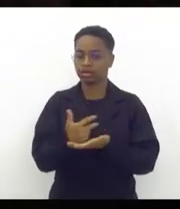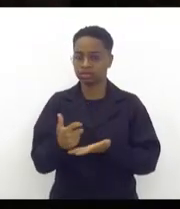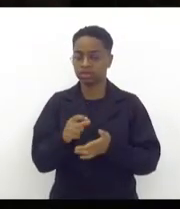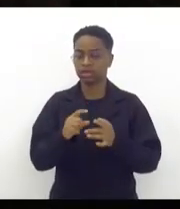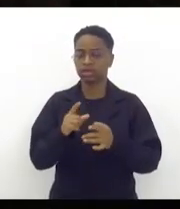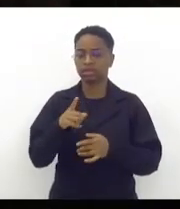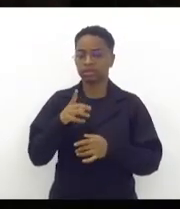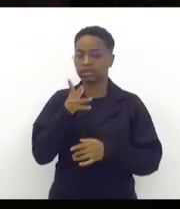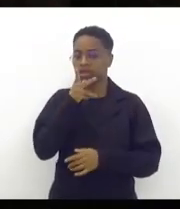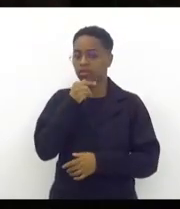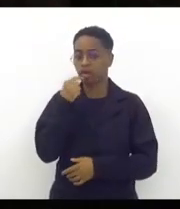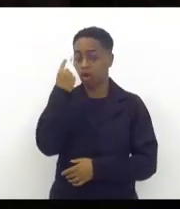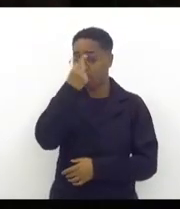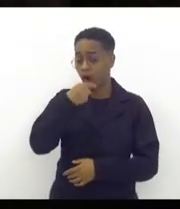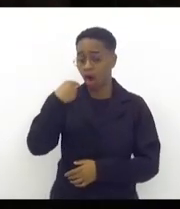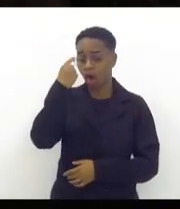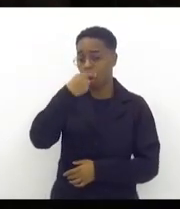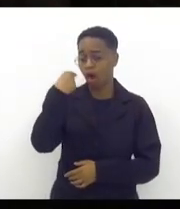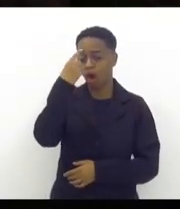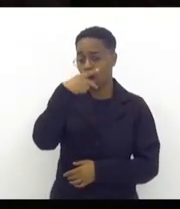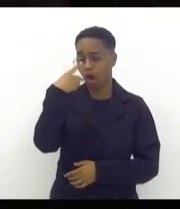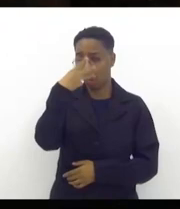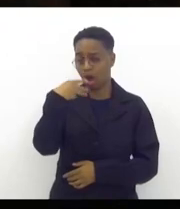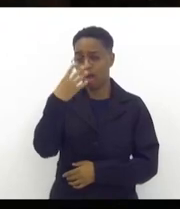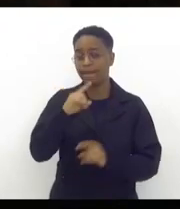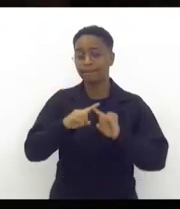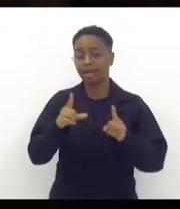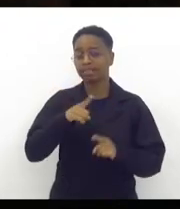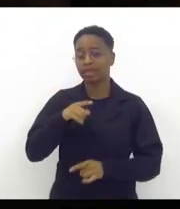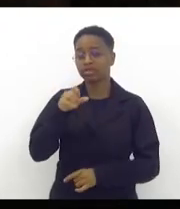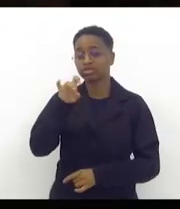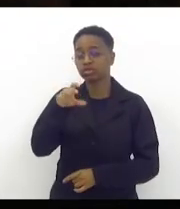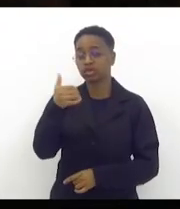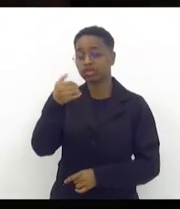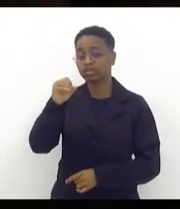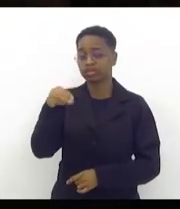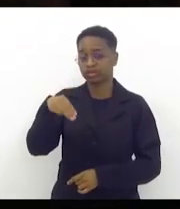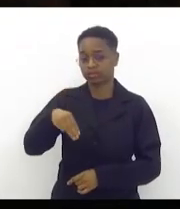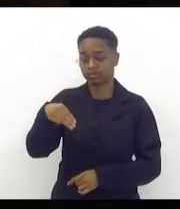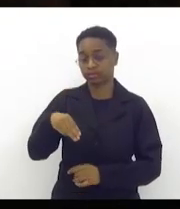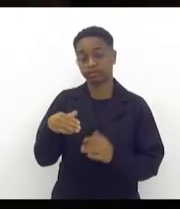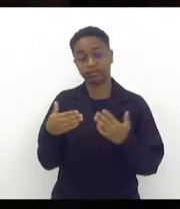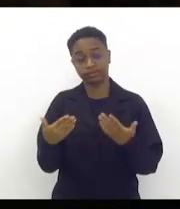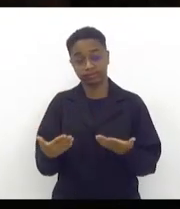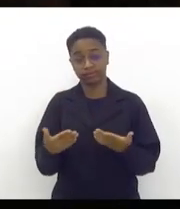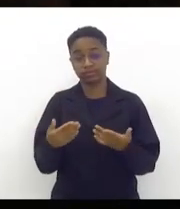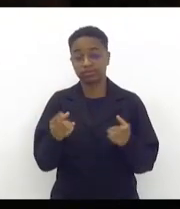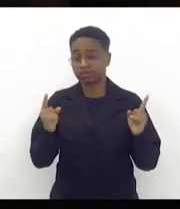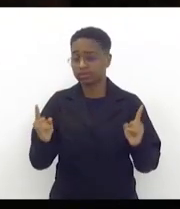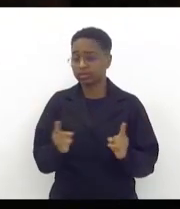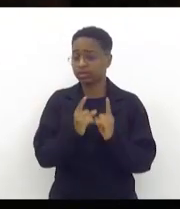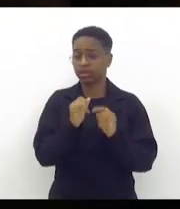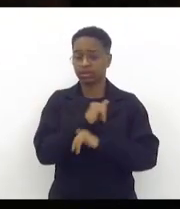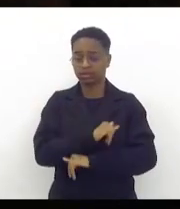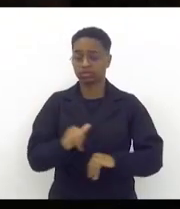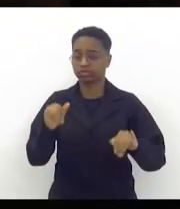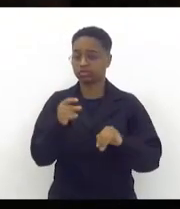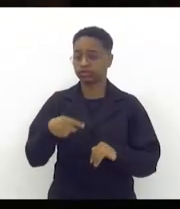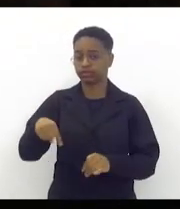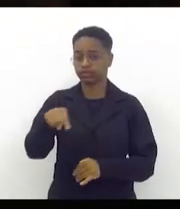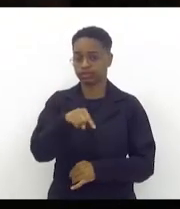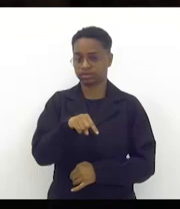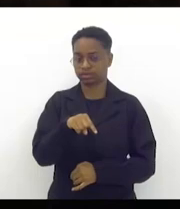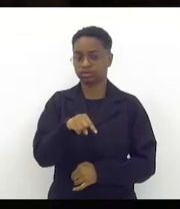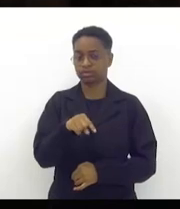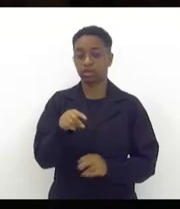nós dispomos, senhora presidente, só de 10 minutos. Então, queria dar essa breve notícia sobre